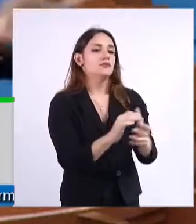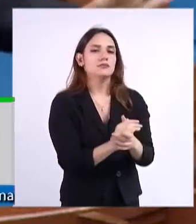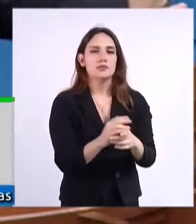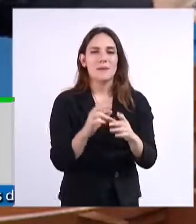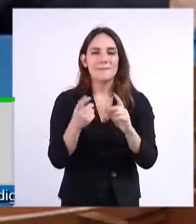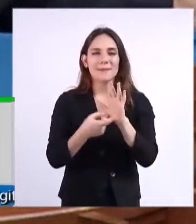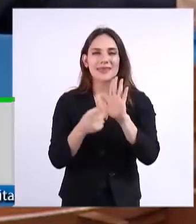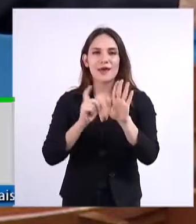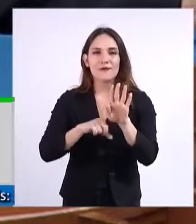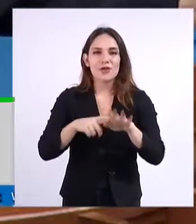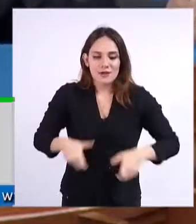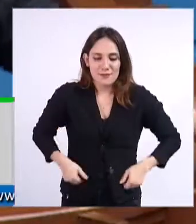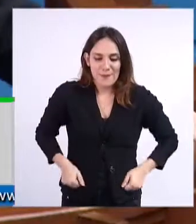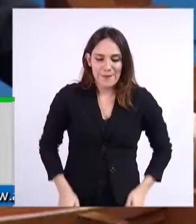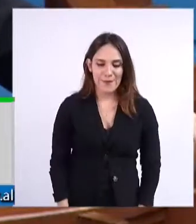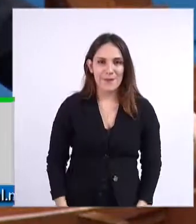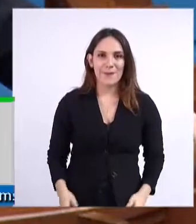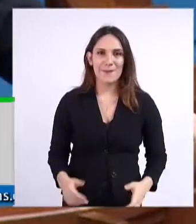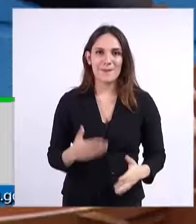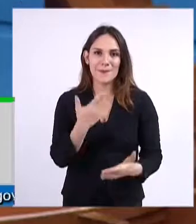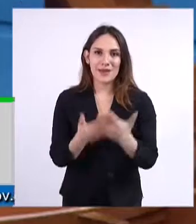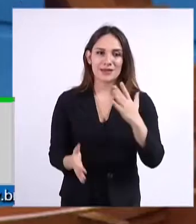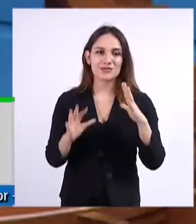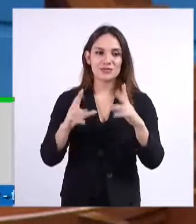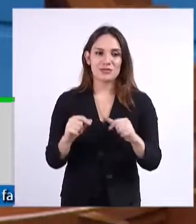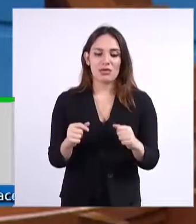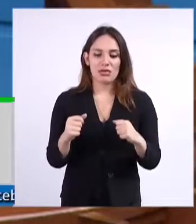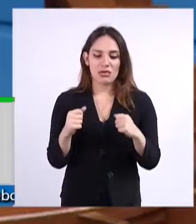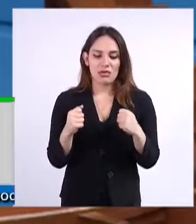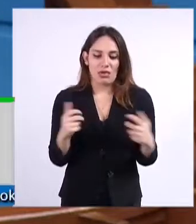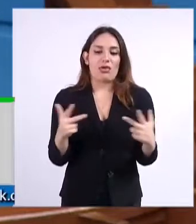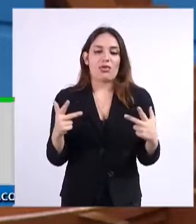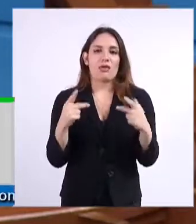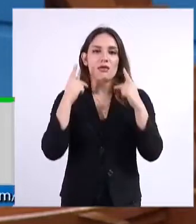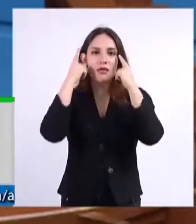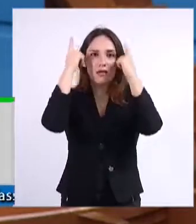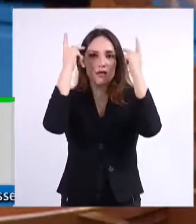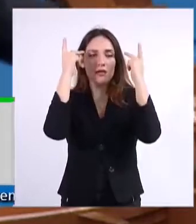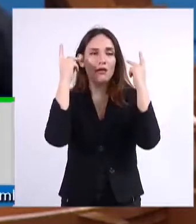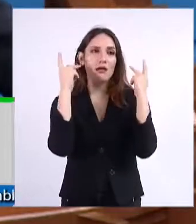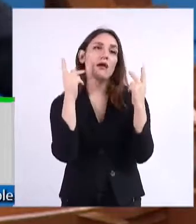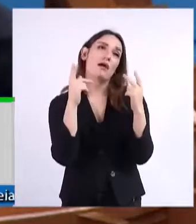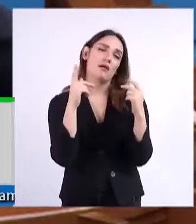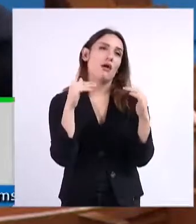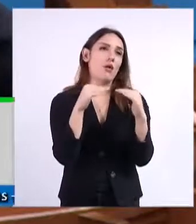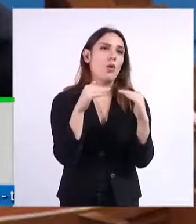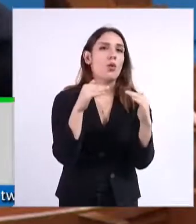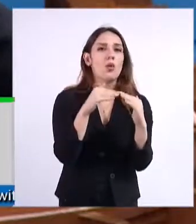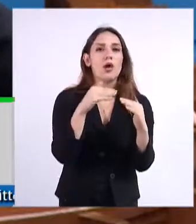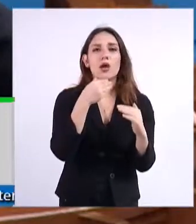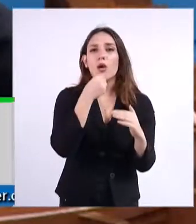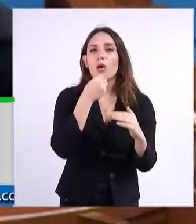abaixou tudo para o presidente Donald Trump.